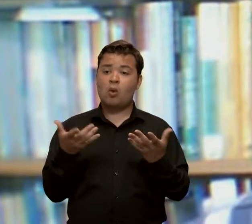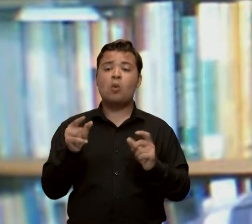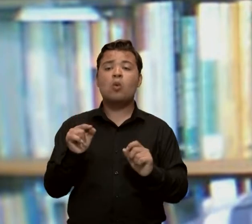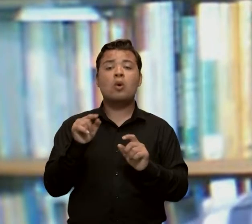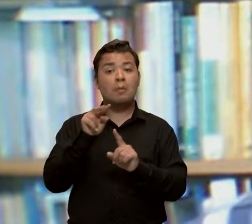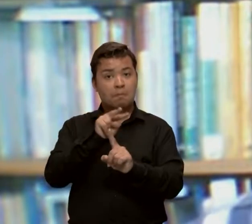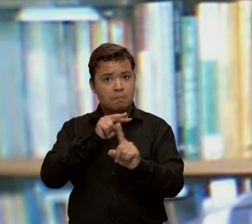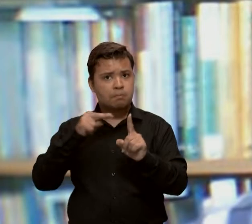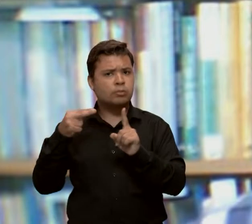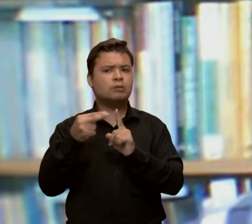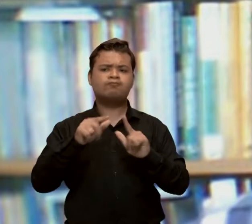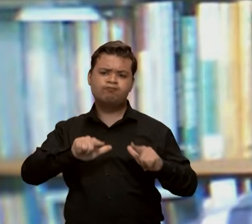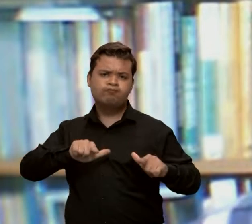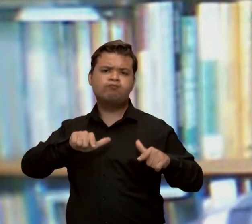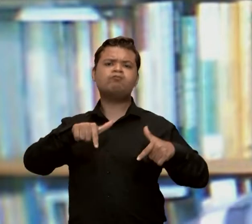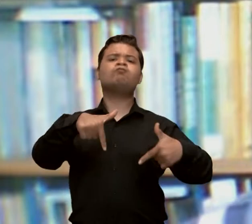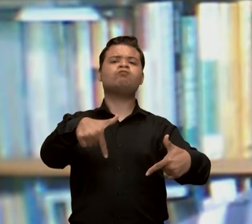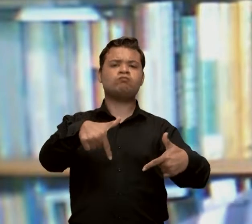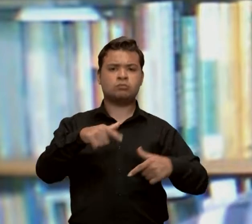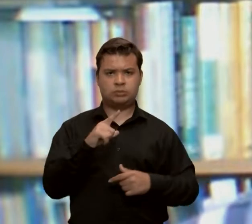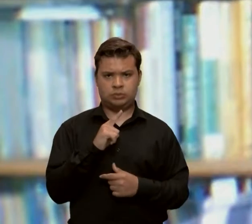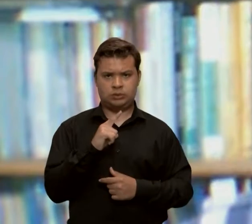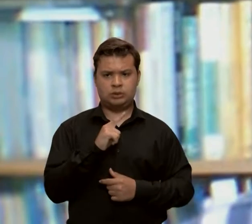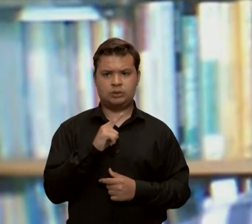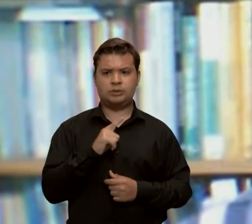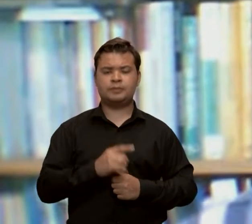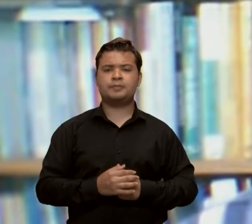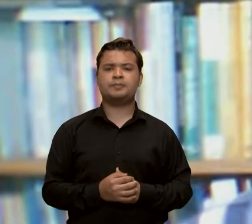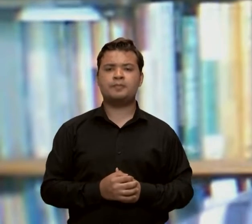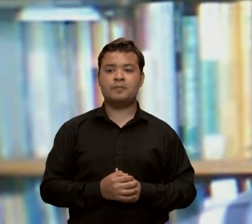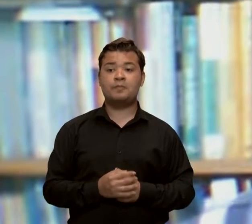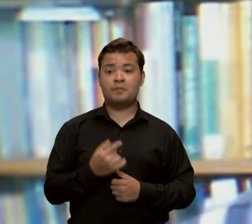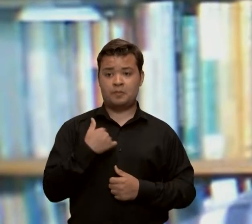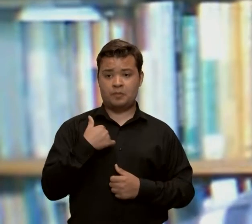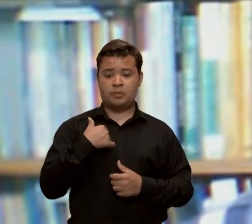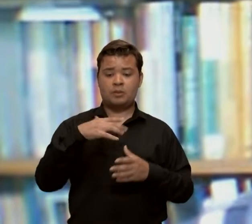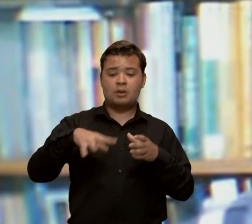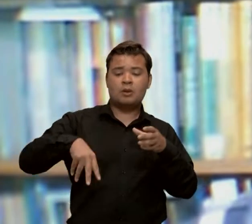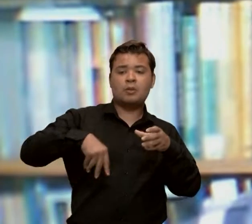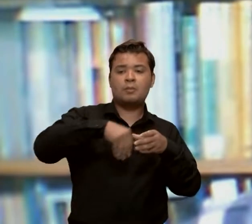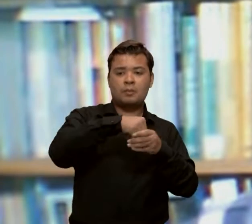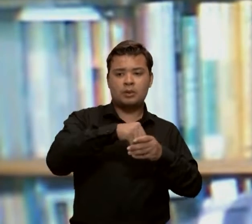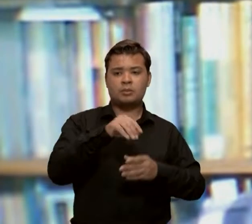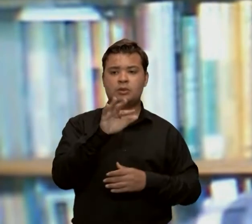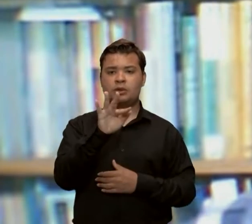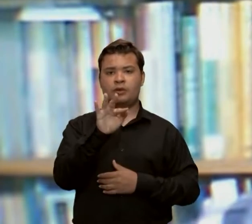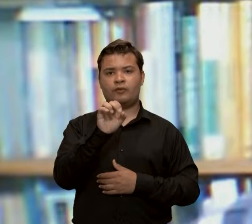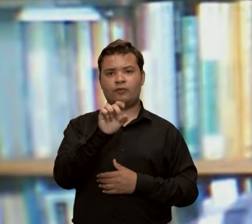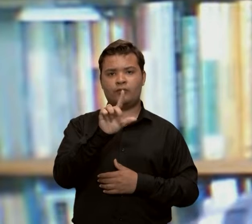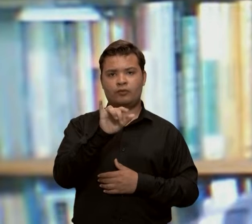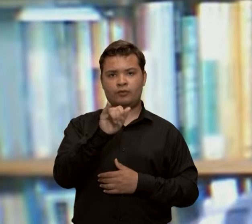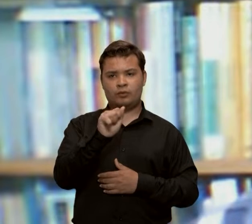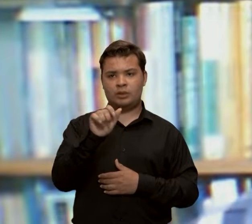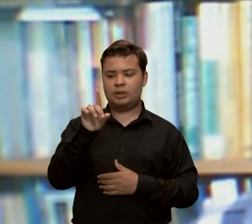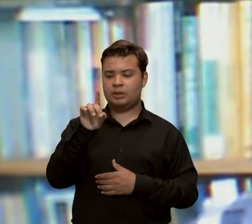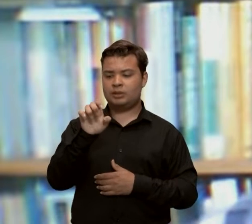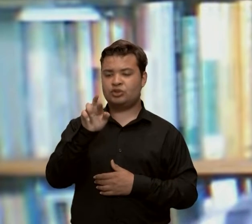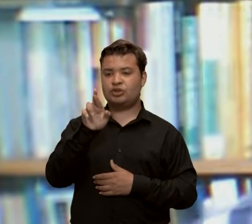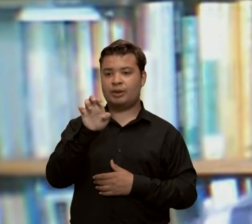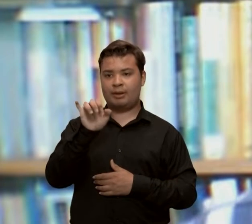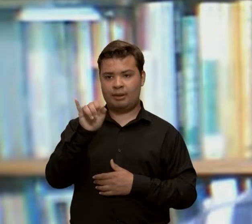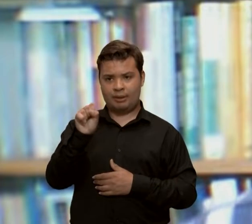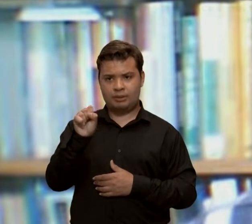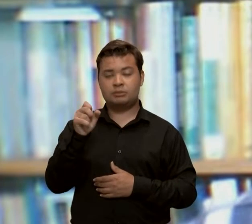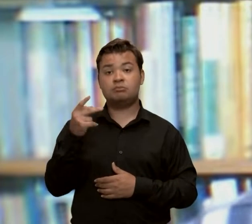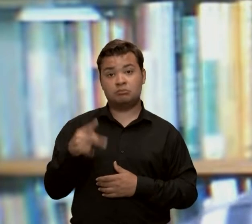perspectiva de resistência. Eu sou membro da Folia de Reis, eu sou um folião de reis goiano,